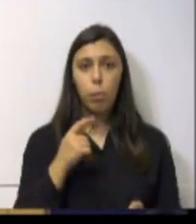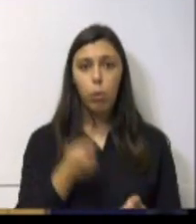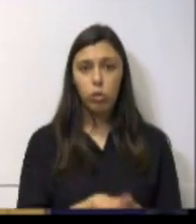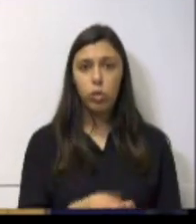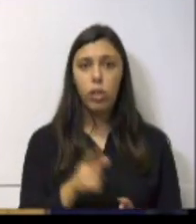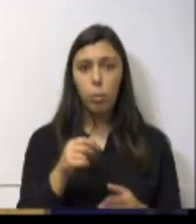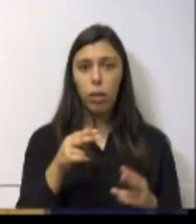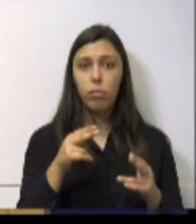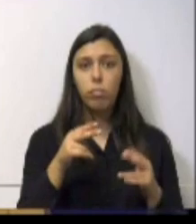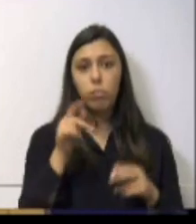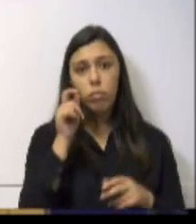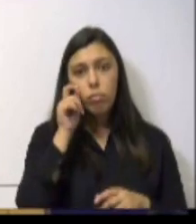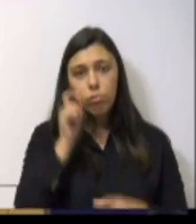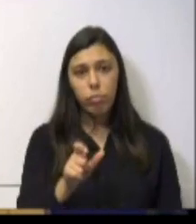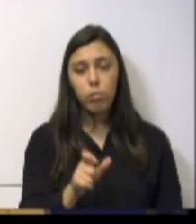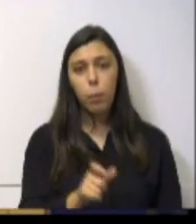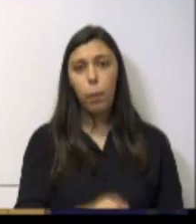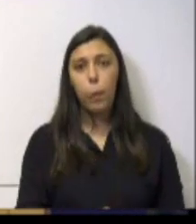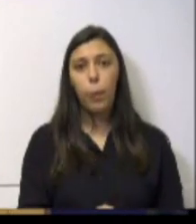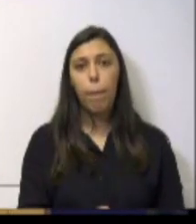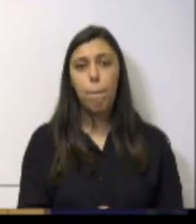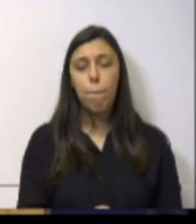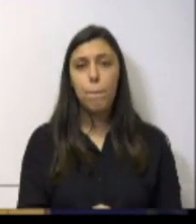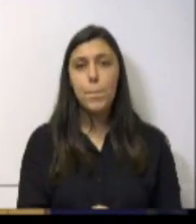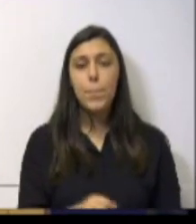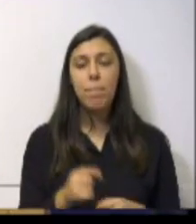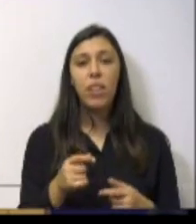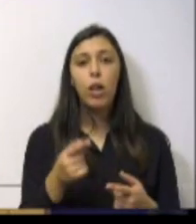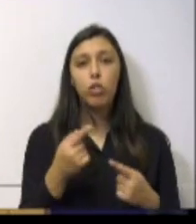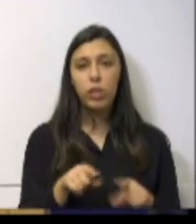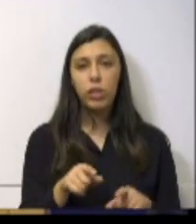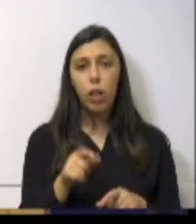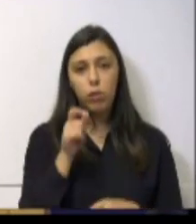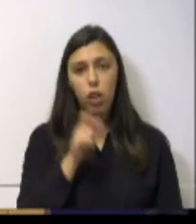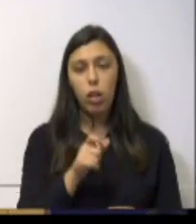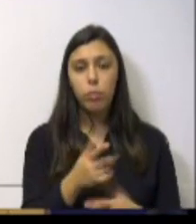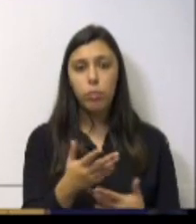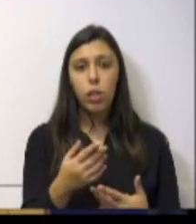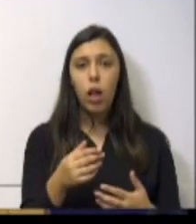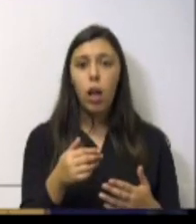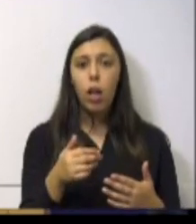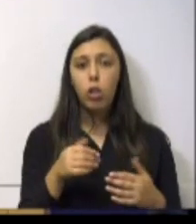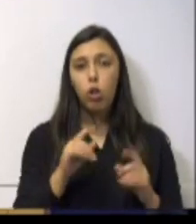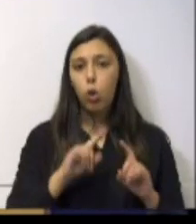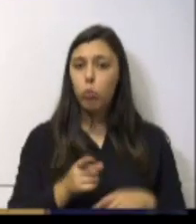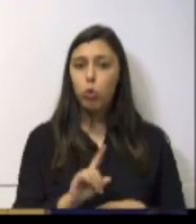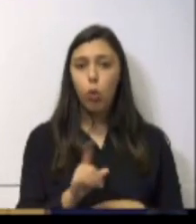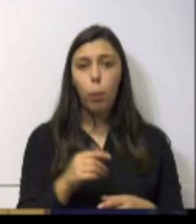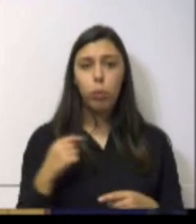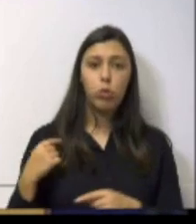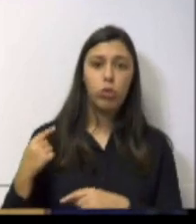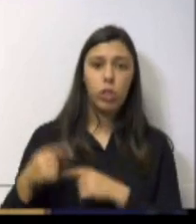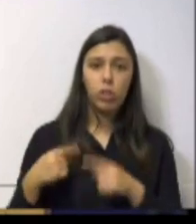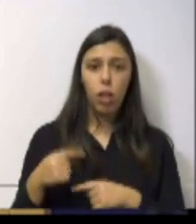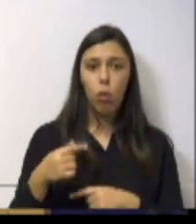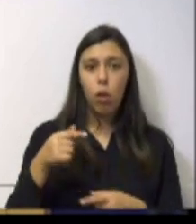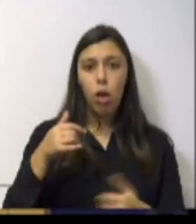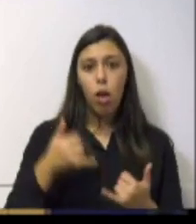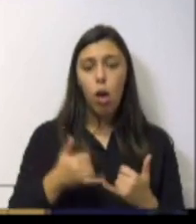fiscalidade. A questão do diferencial fiscal de 30% não nasceu por geração